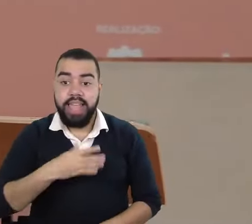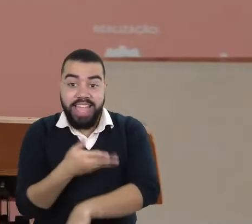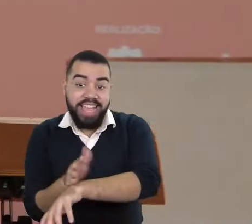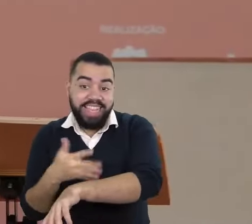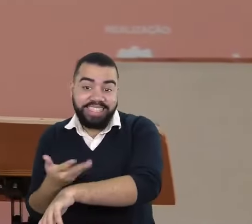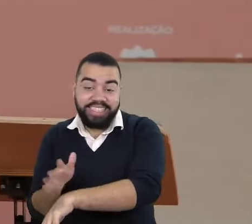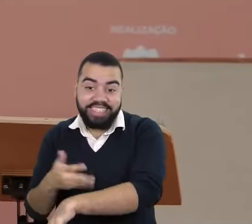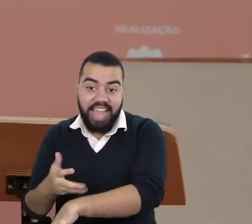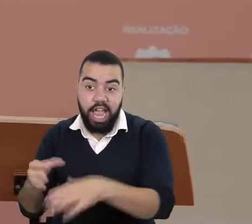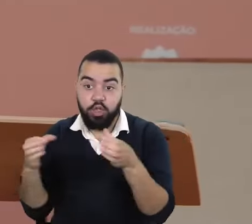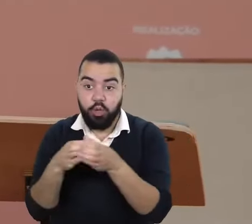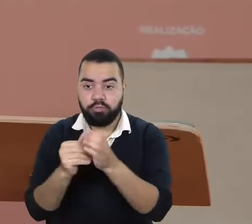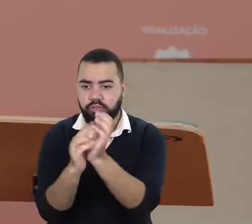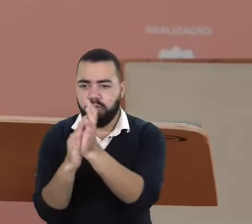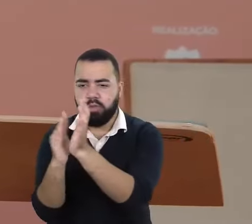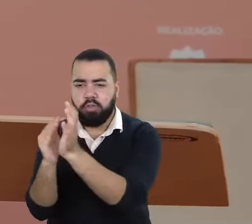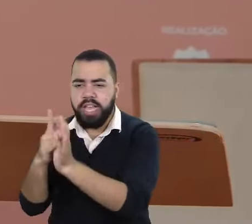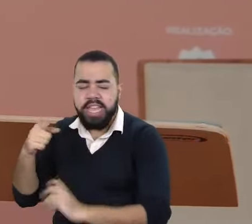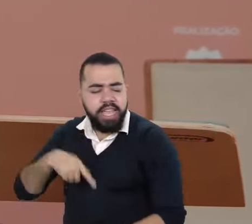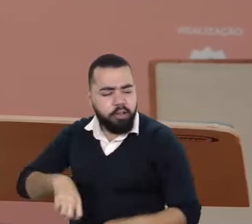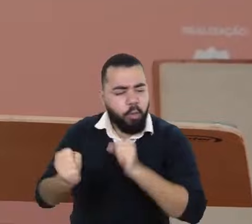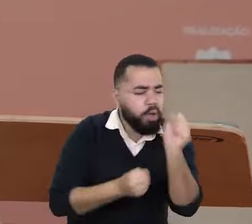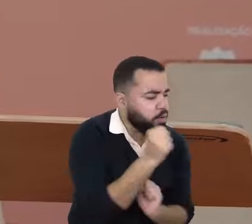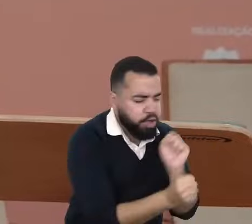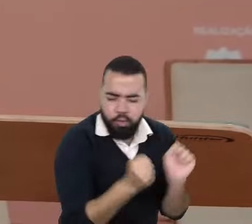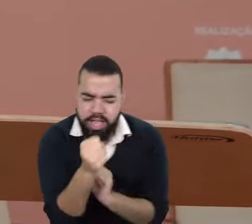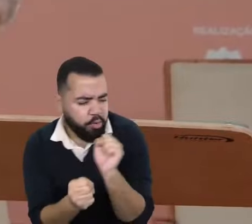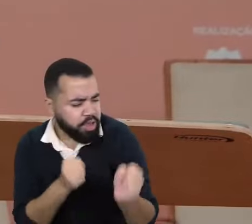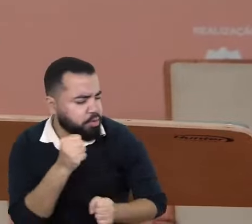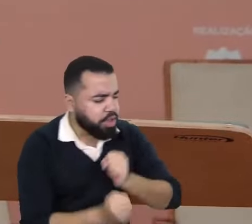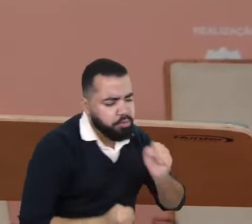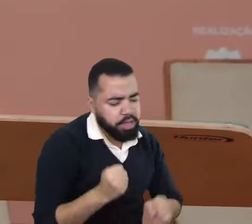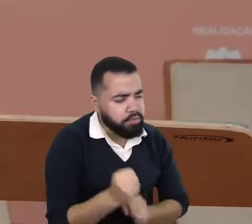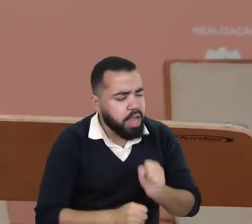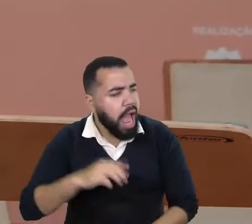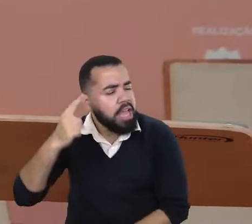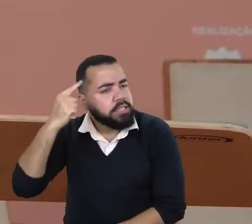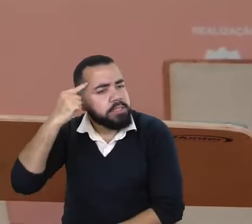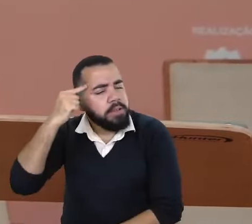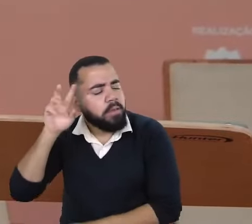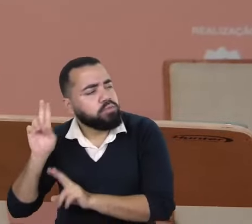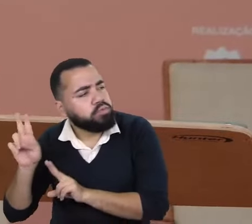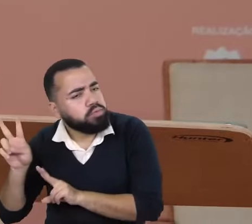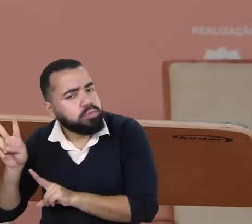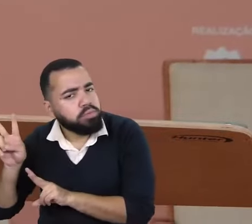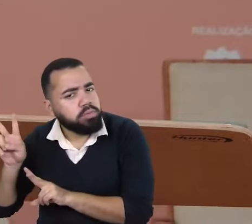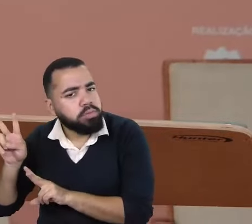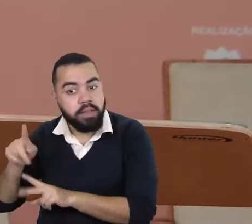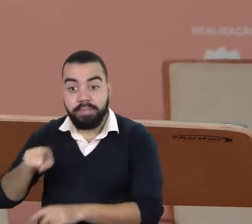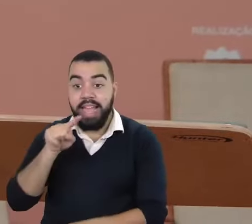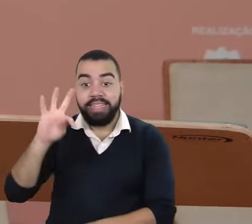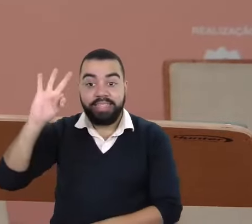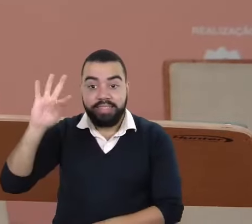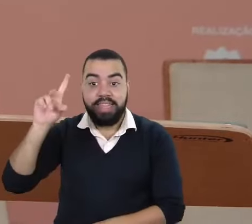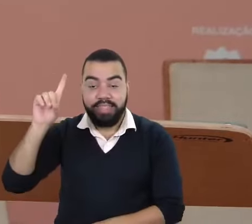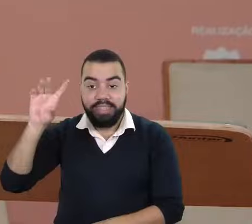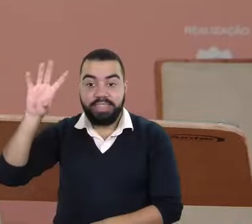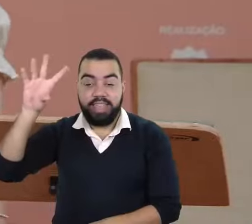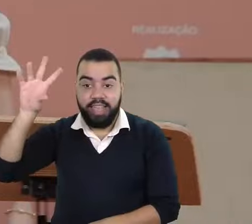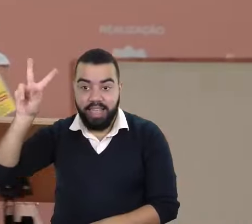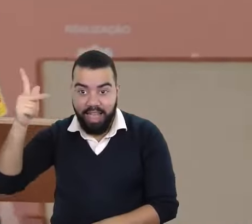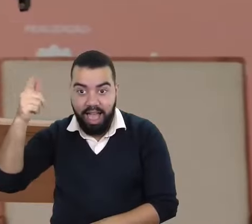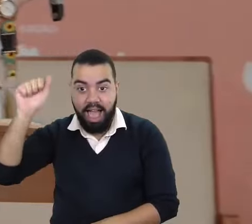e eu escutava, eu ficava só escutando, corria, balançava tudo, que eu era muito agitada e hiperativa, tem um TDAH também, acho que dá pra perceber,